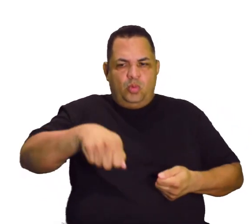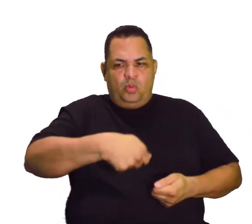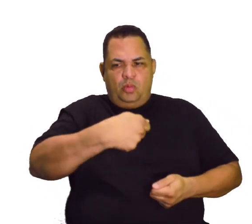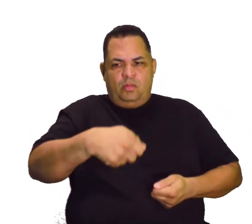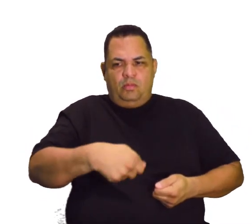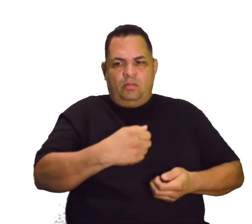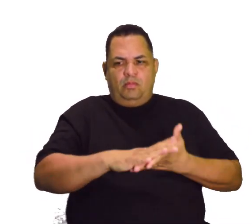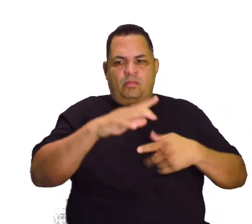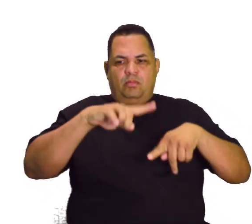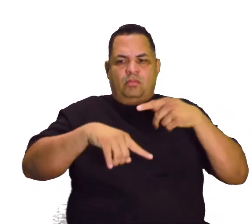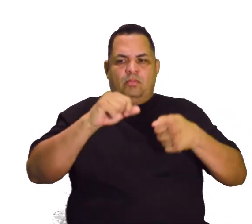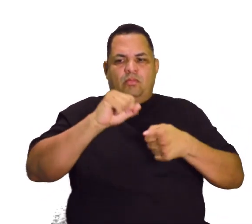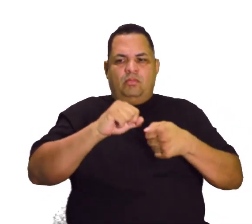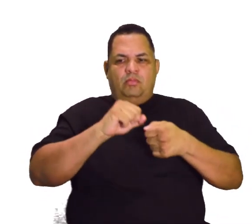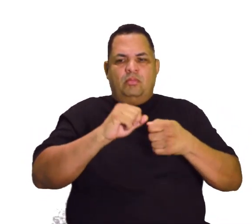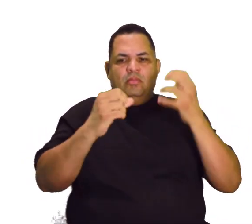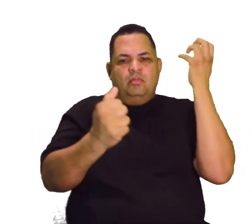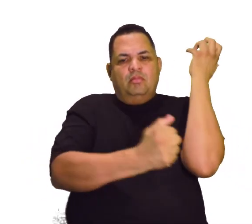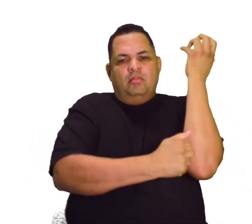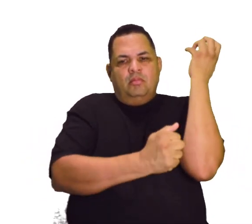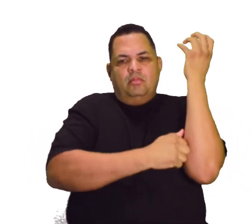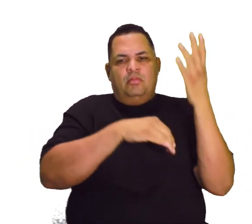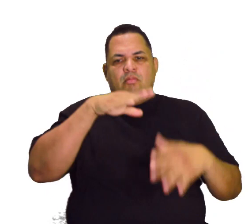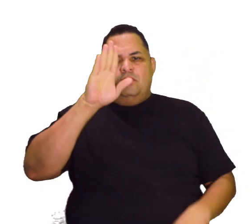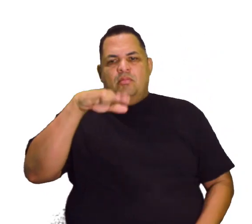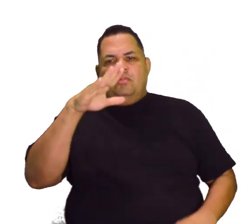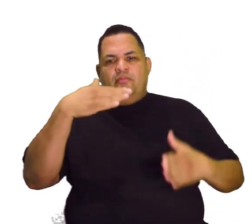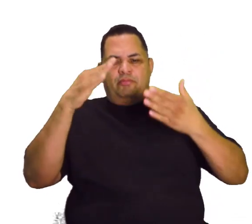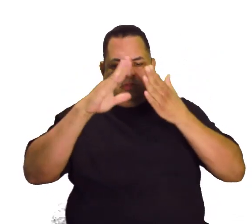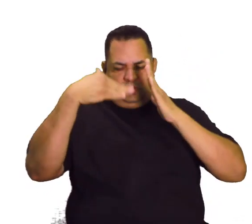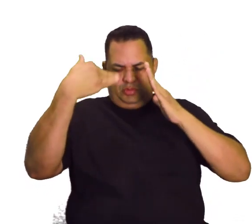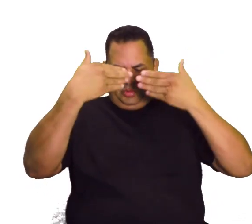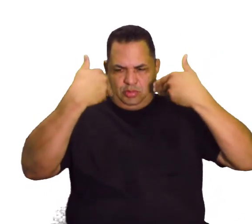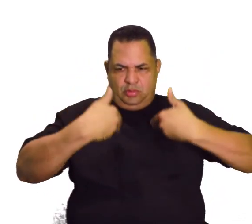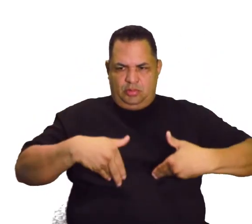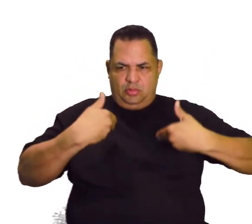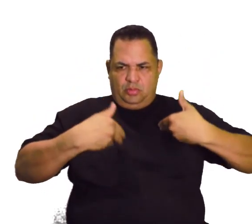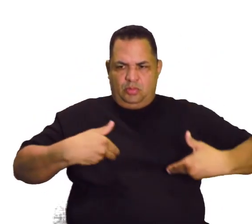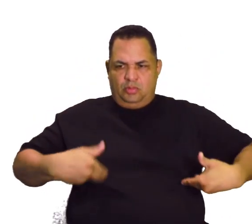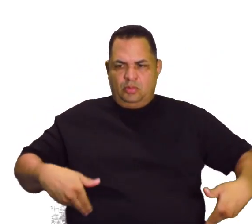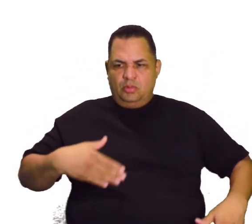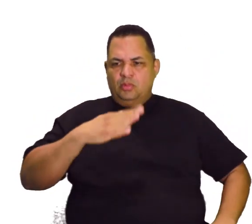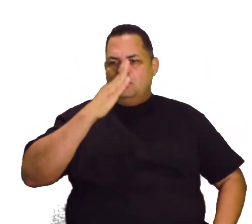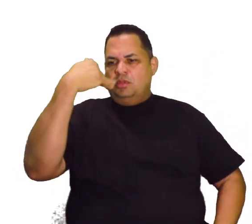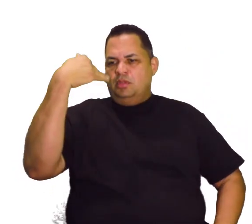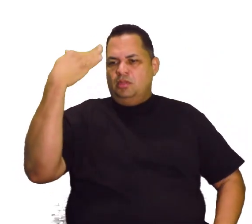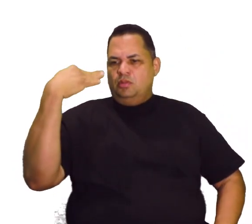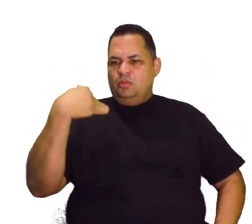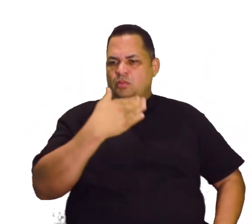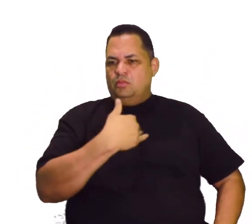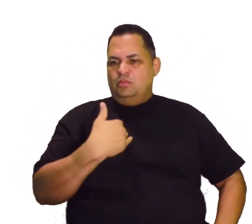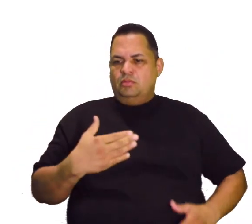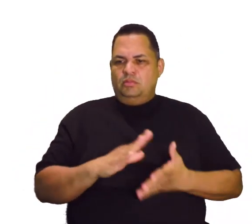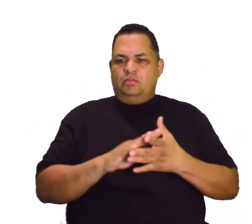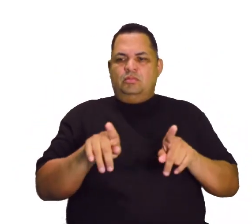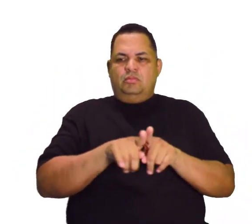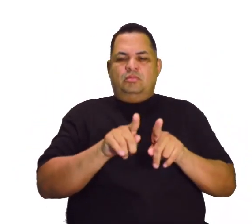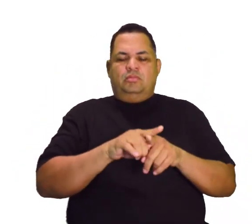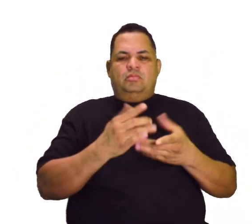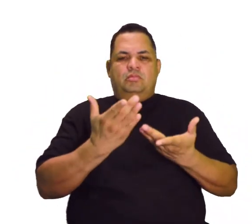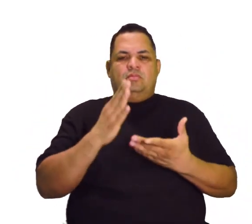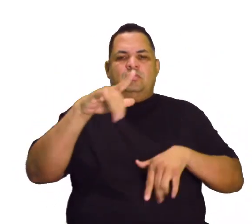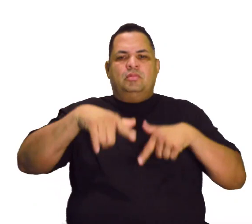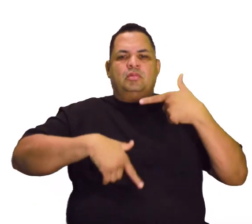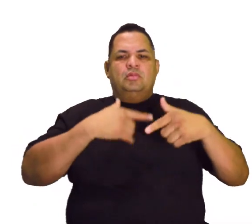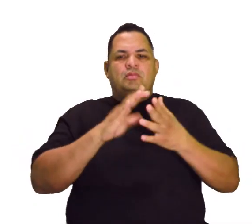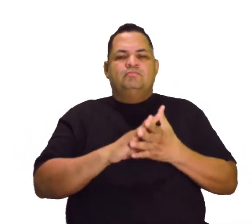colheres, materiais feitos de madeira, a pintura corporal é identificado como arte indígena, porque são